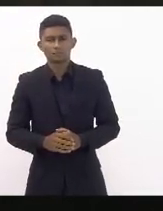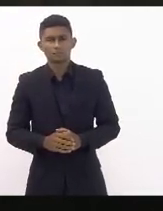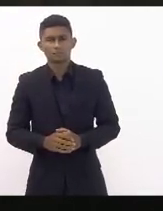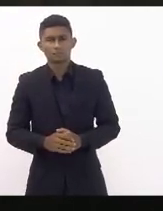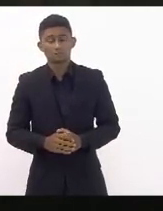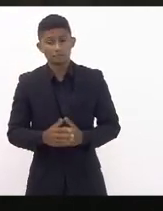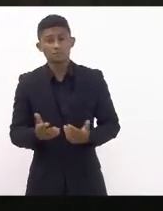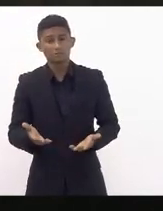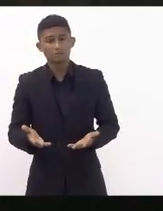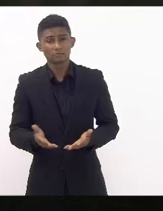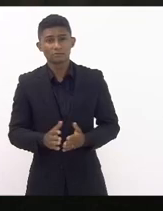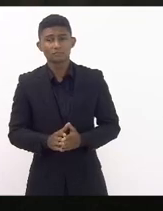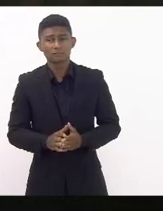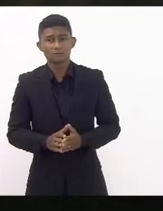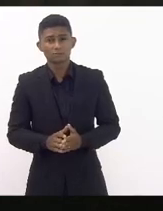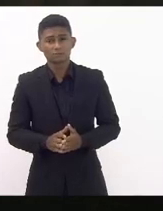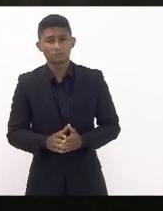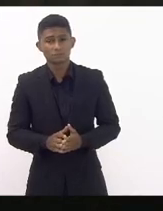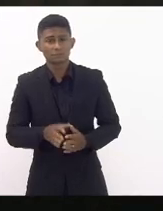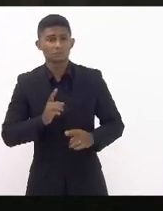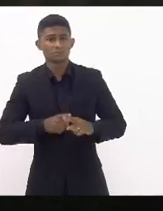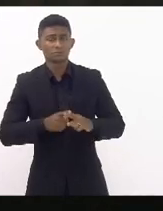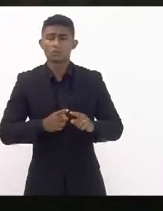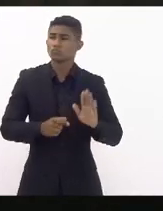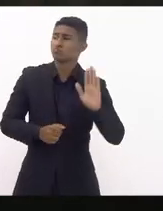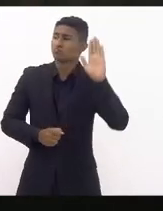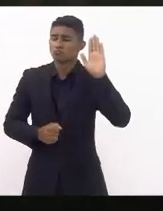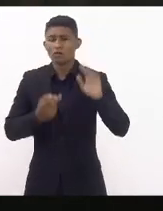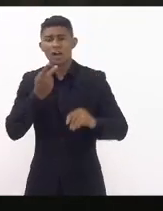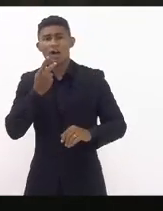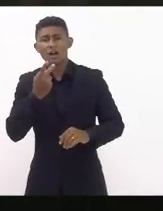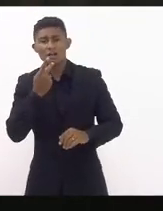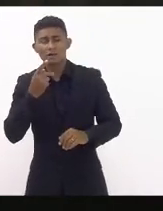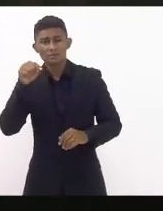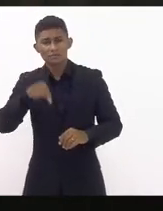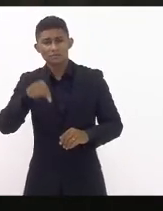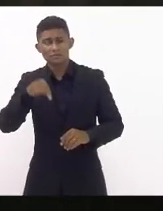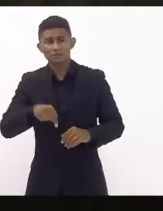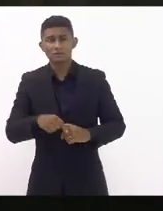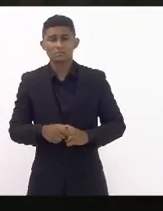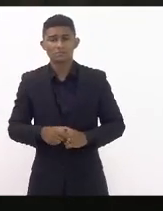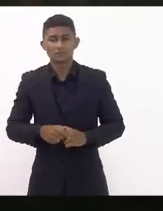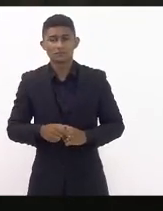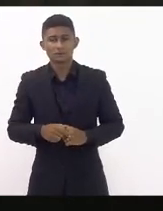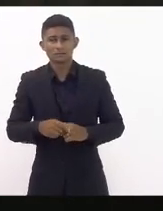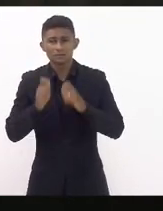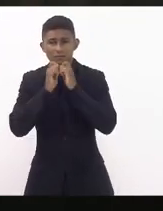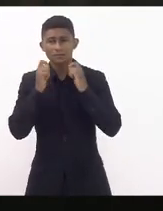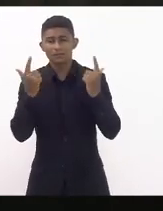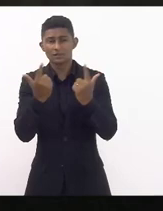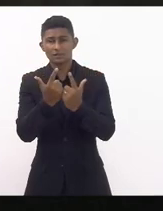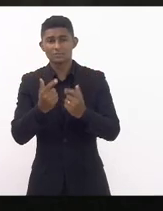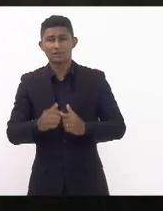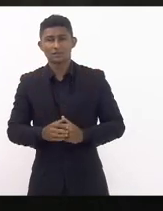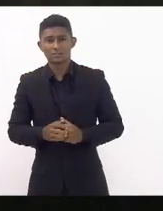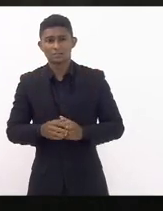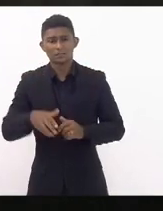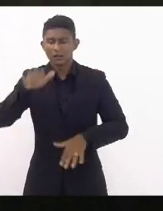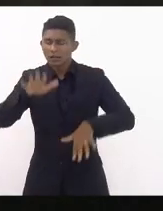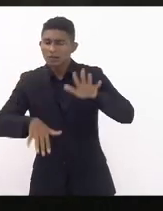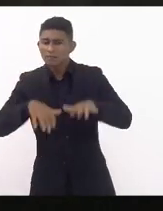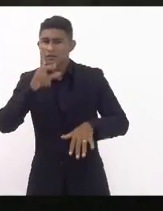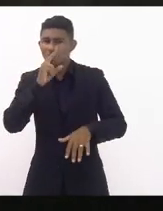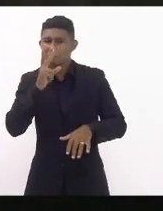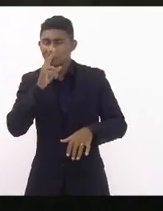esse processo de buscar fala de que a casa, de vez em quando, não faz